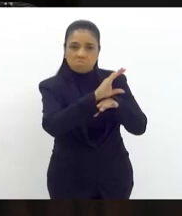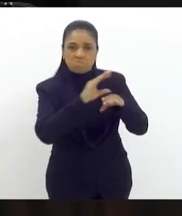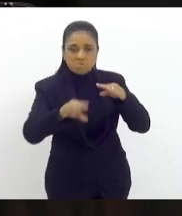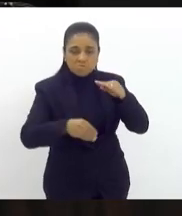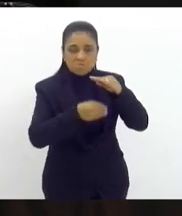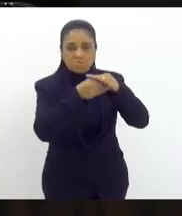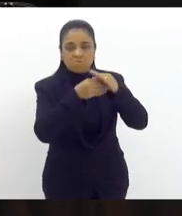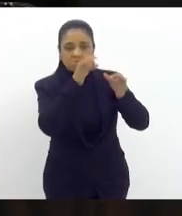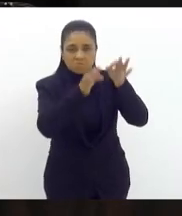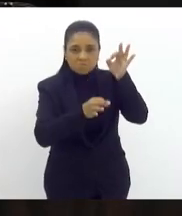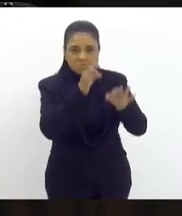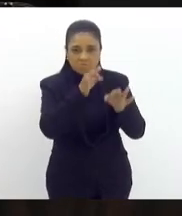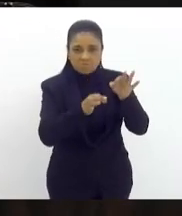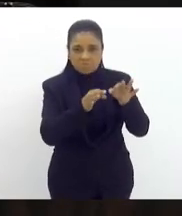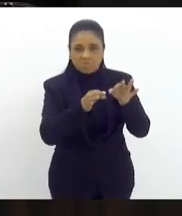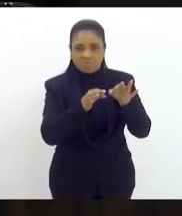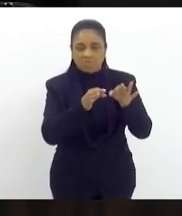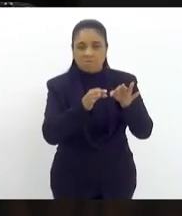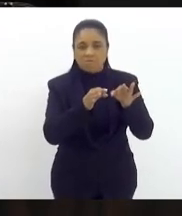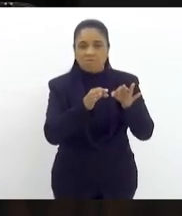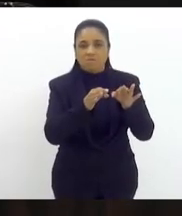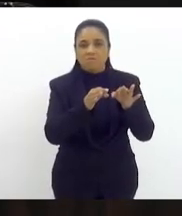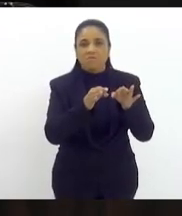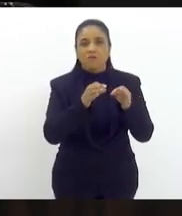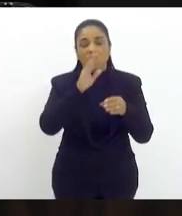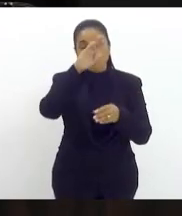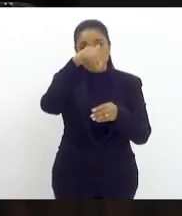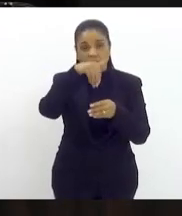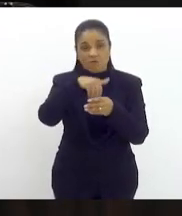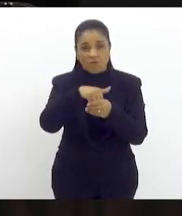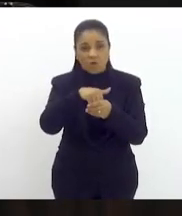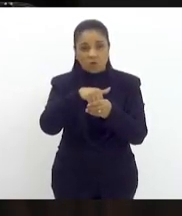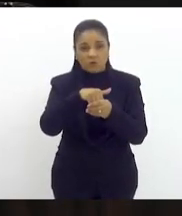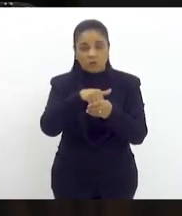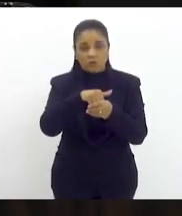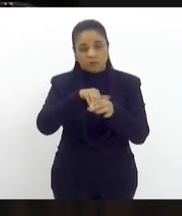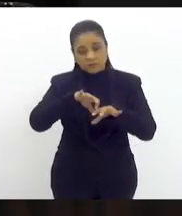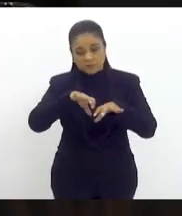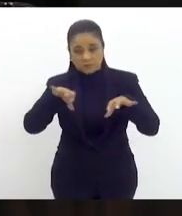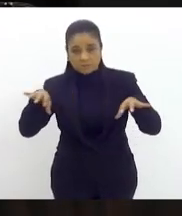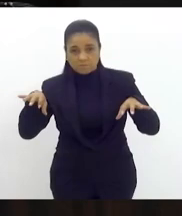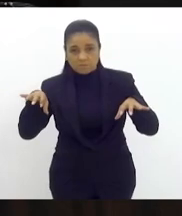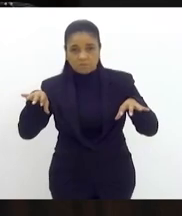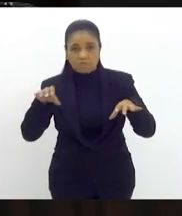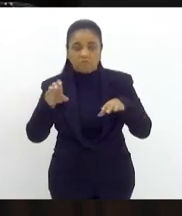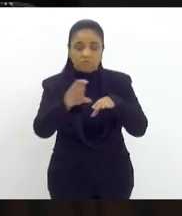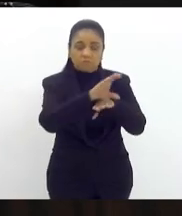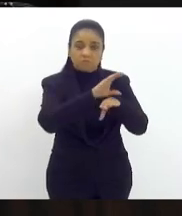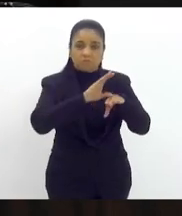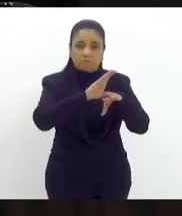pela Constitucionalidade, com voto em separado pela Constituição e